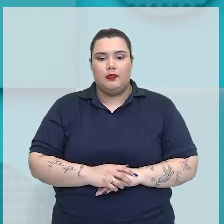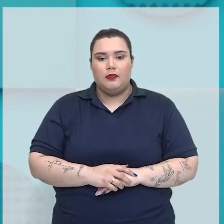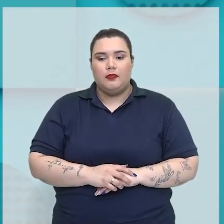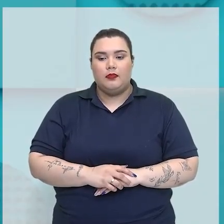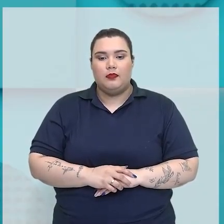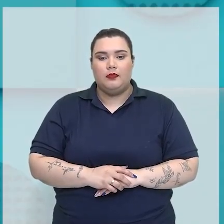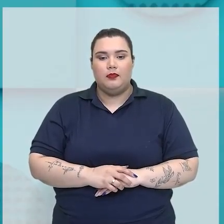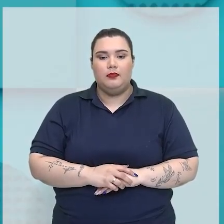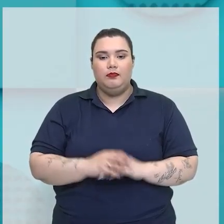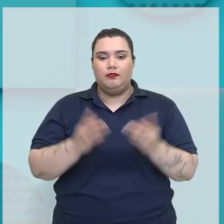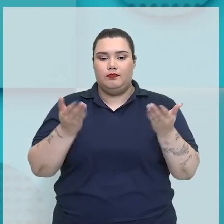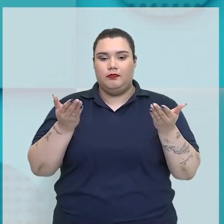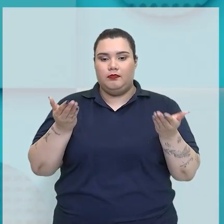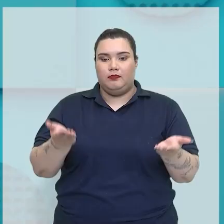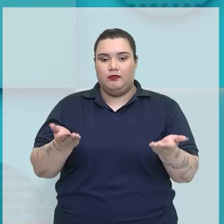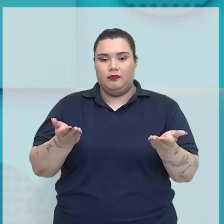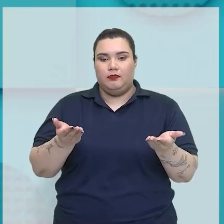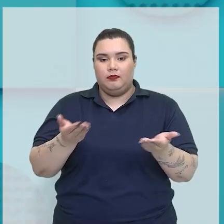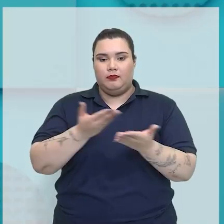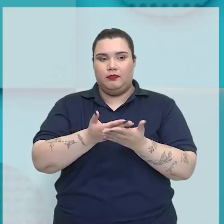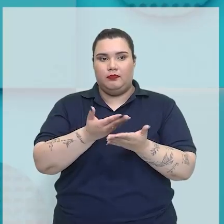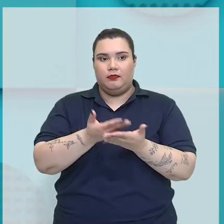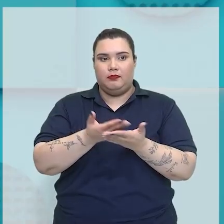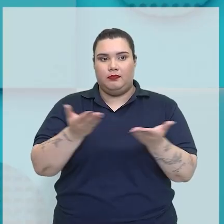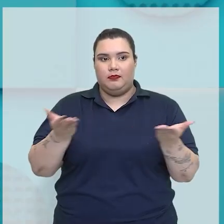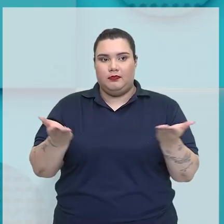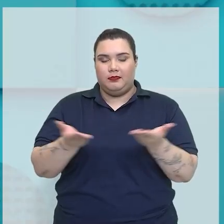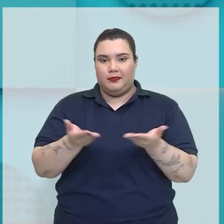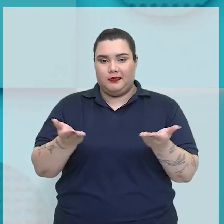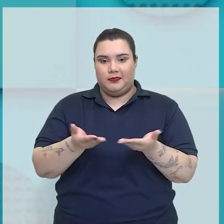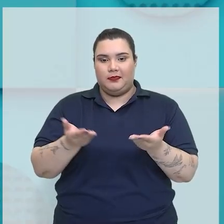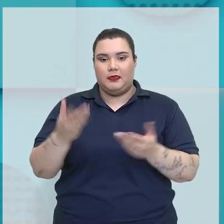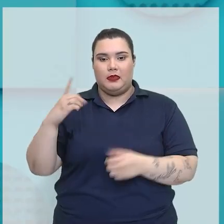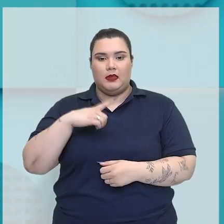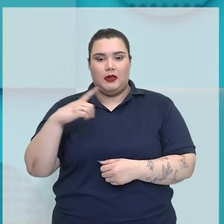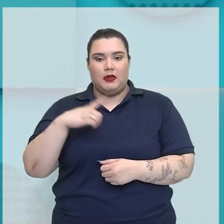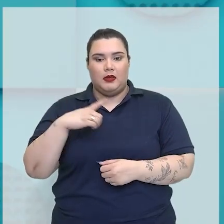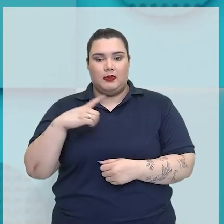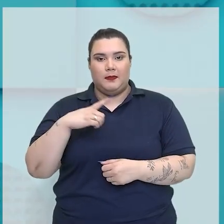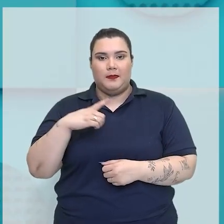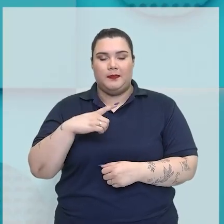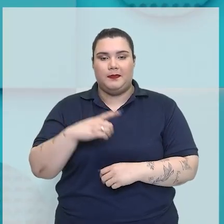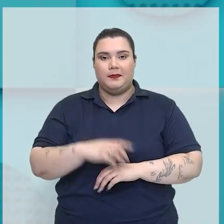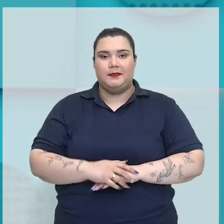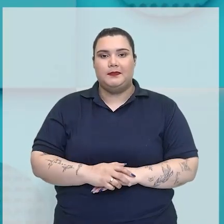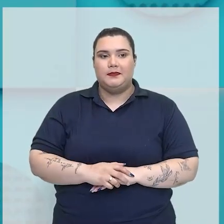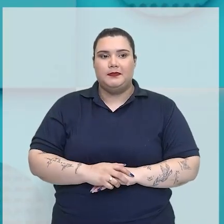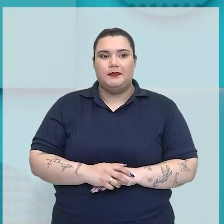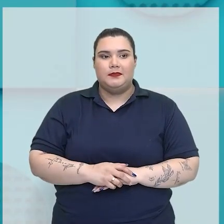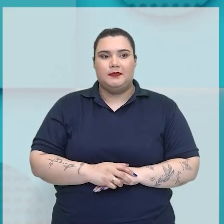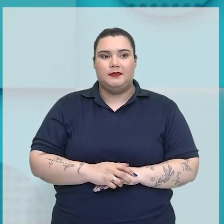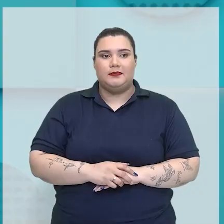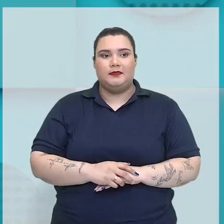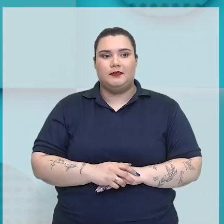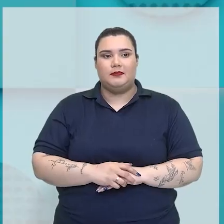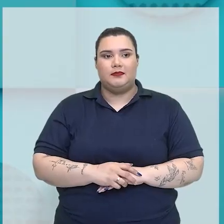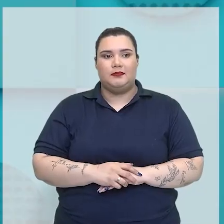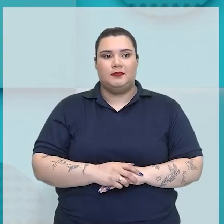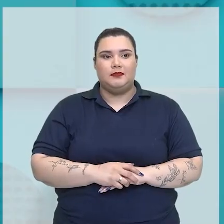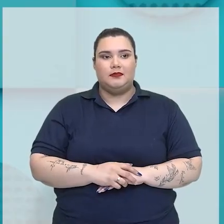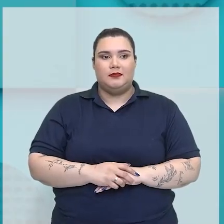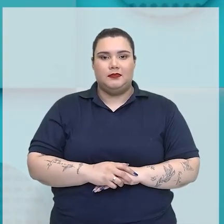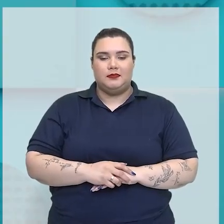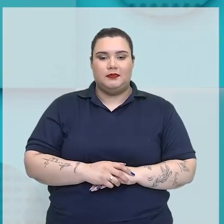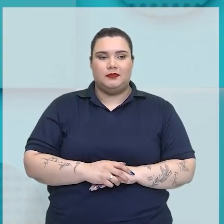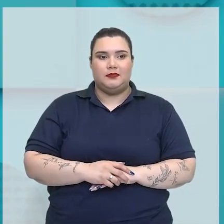Então, esse foi a nossa aula de hoje. Nós temos mais cartelas? Temos, né? Temos um outro